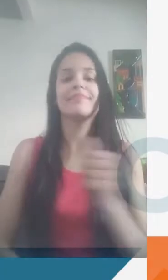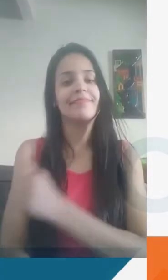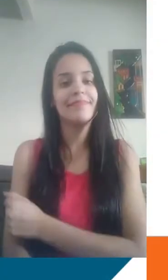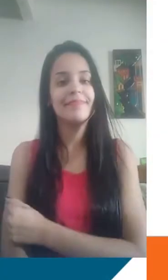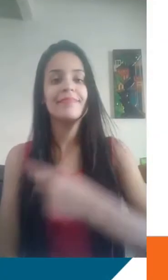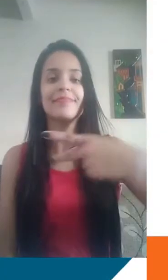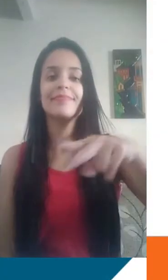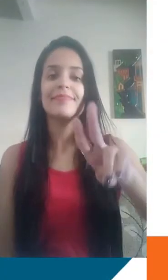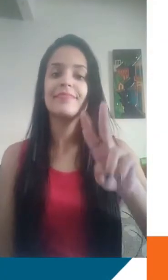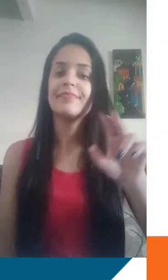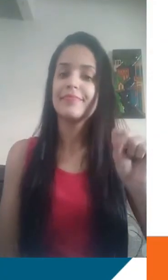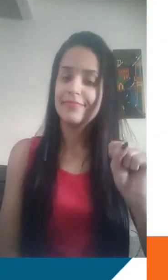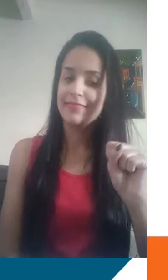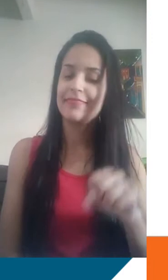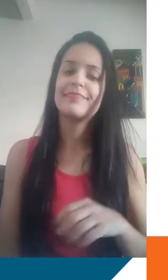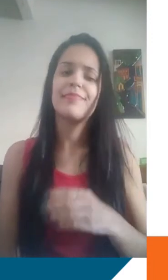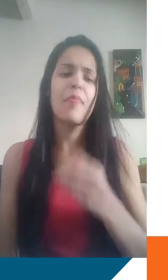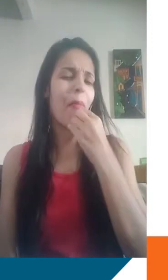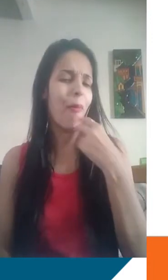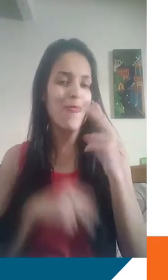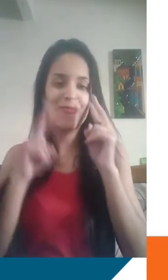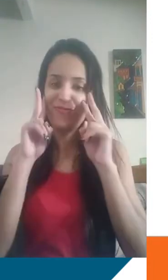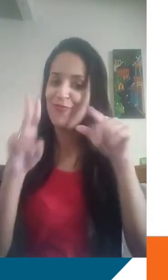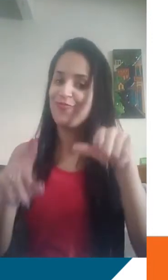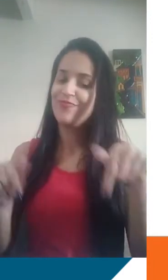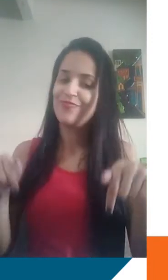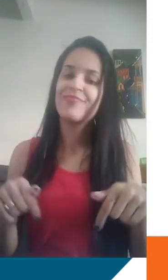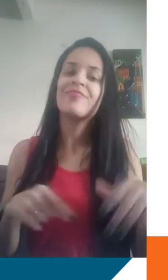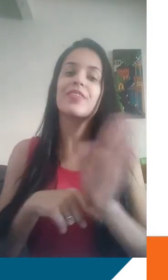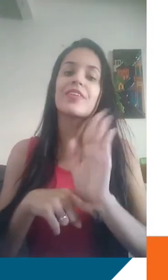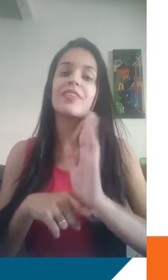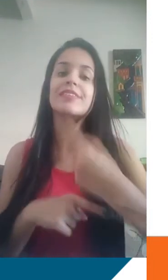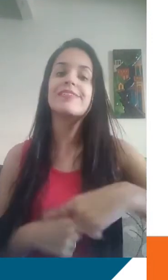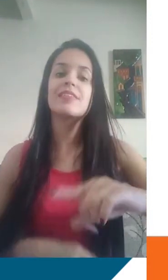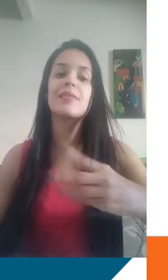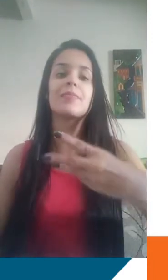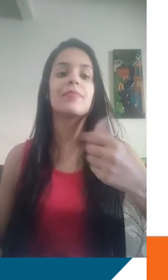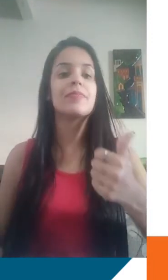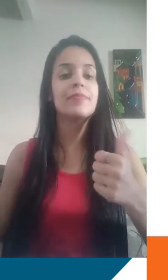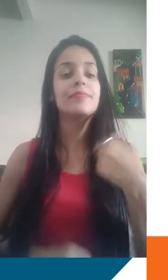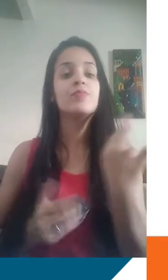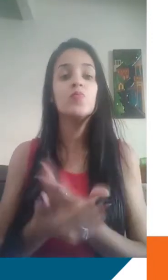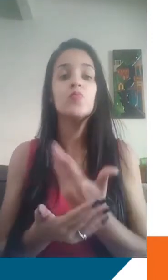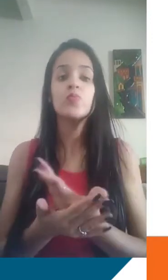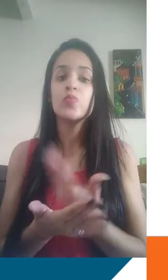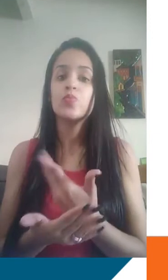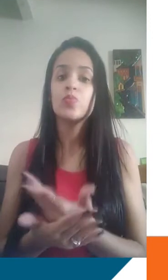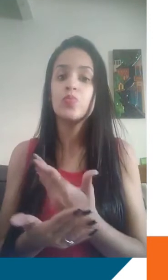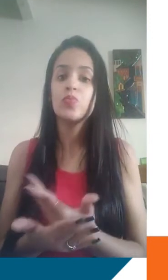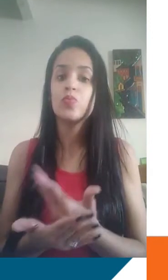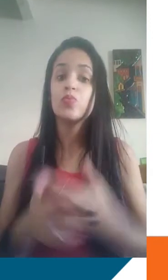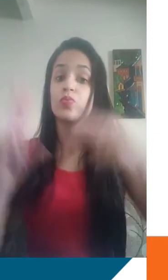Olá, aluno e aluna do pré-vestibular social. Seja bem-vindo ao vídeo da semana 31, estudo de